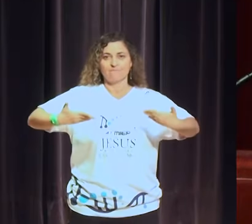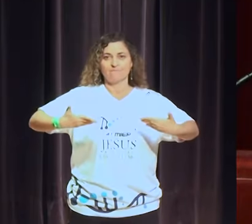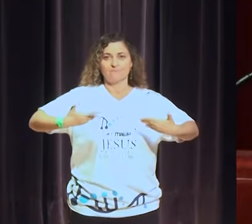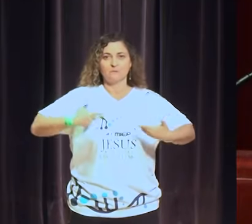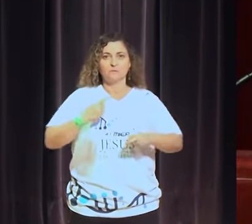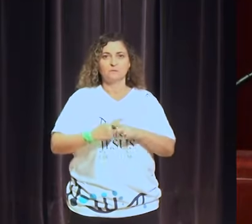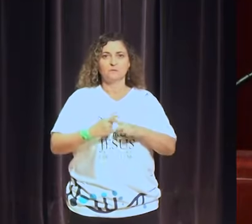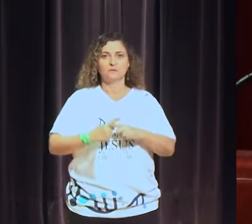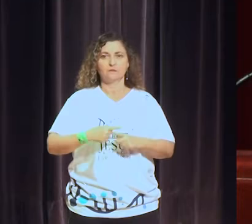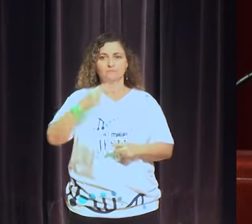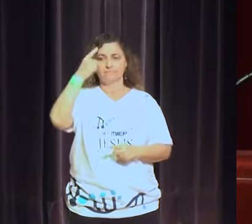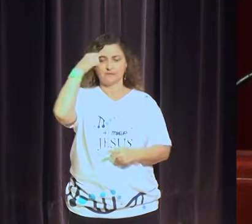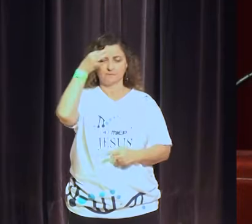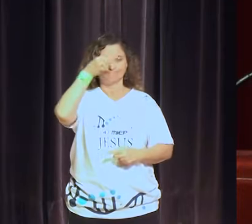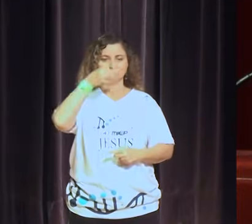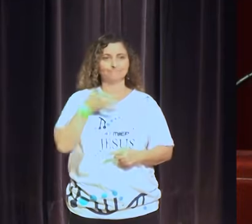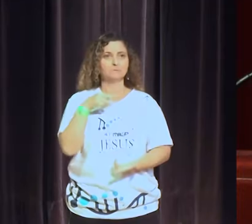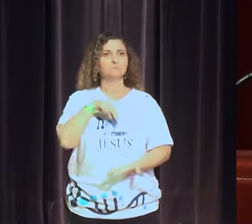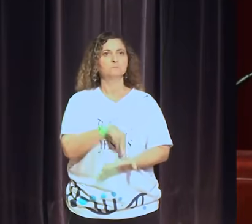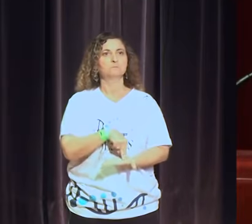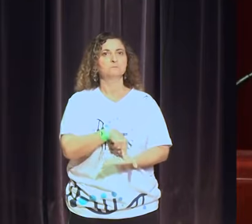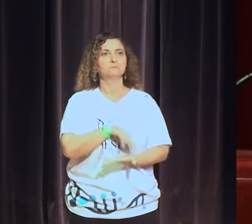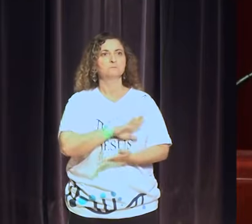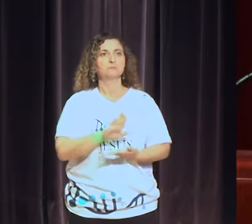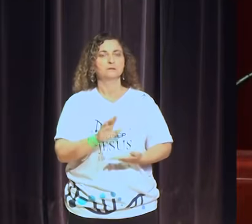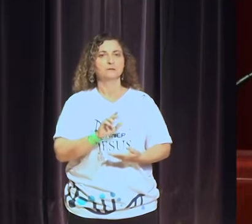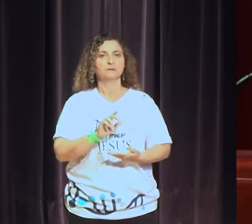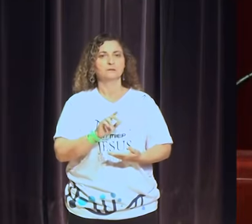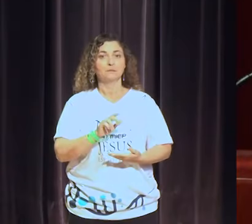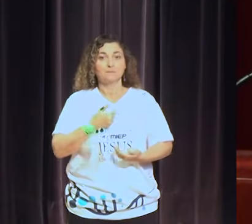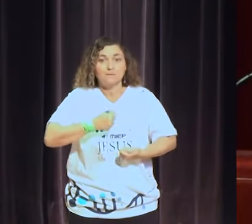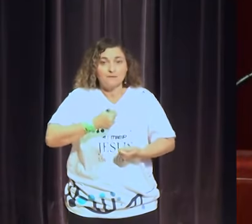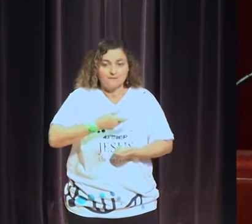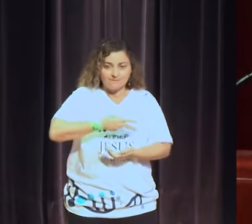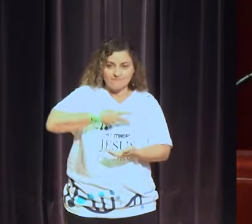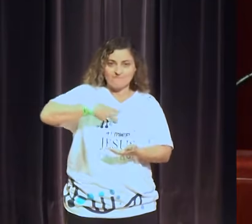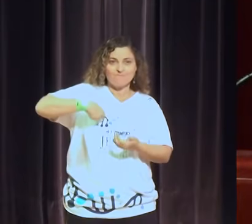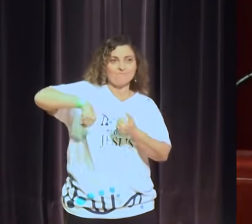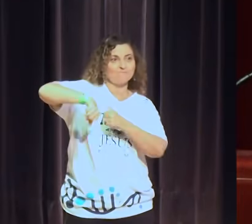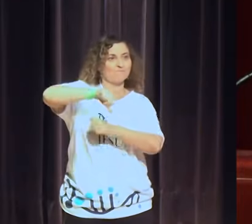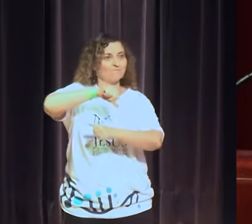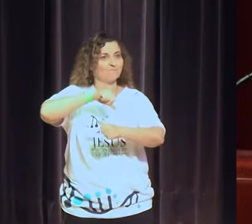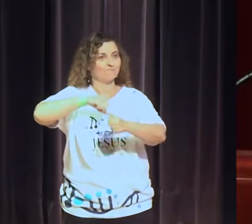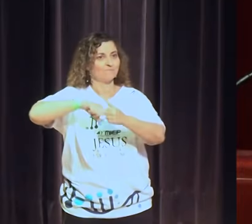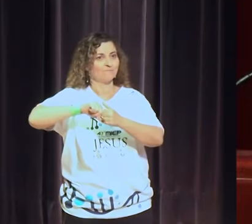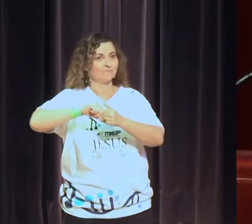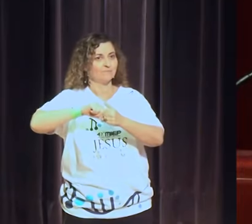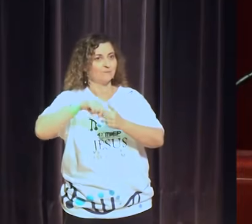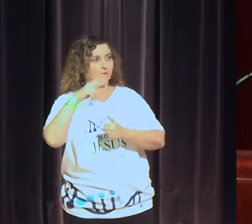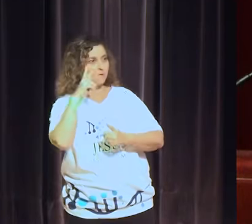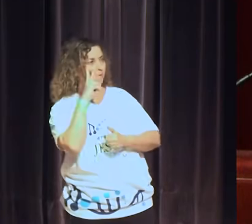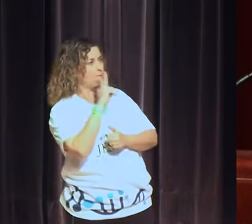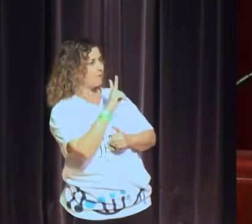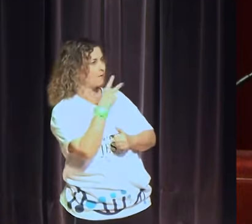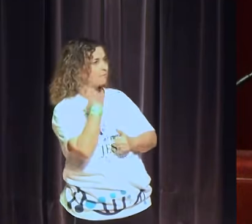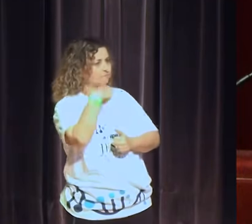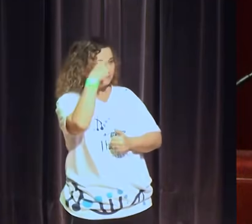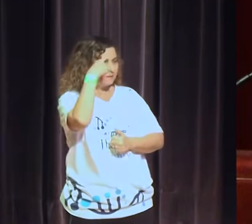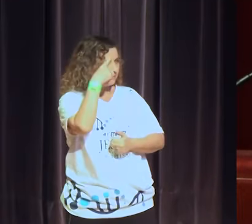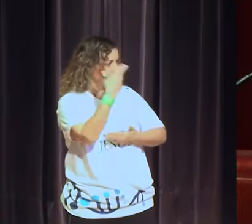posição e observar e encarar um assunto de perspectivas